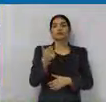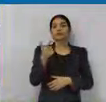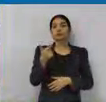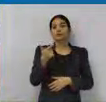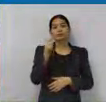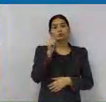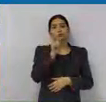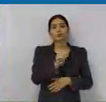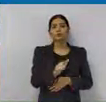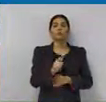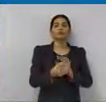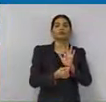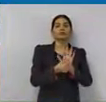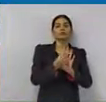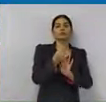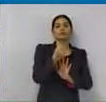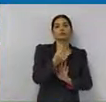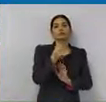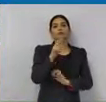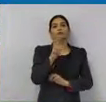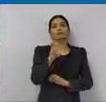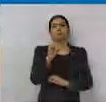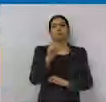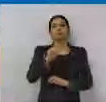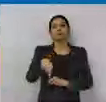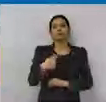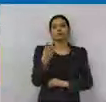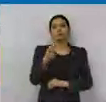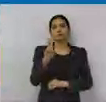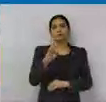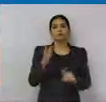50 milhões de reais num período de 6 meses.